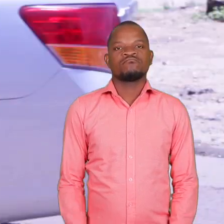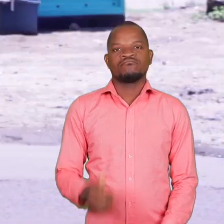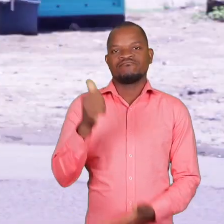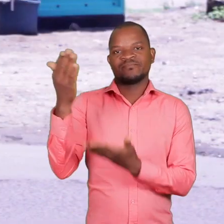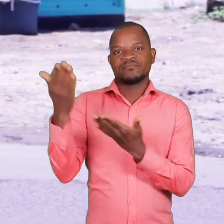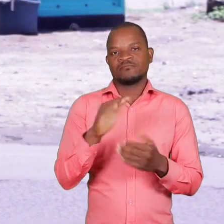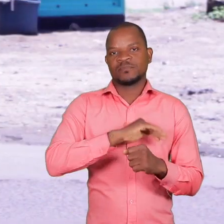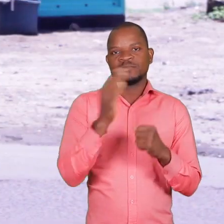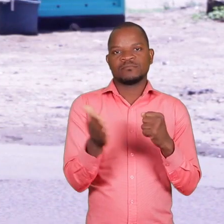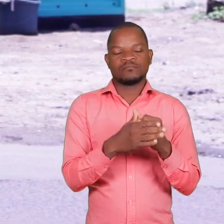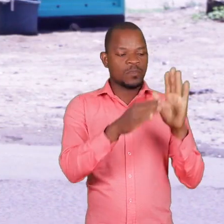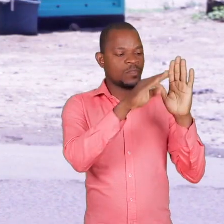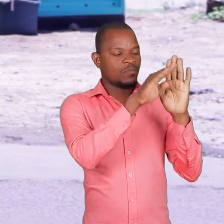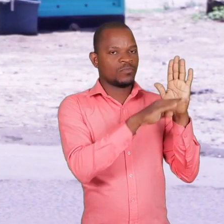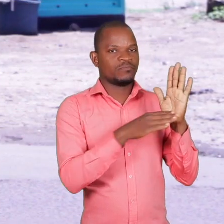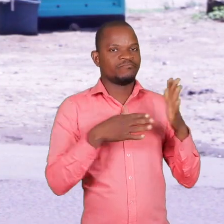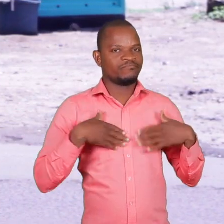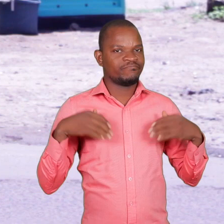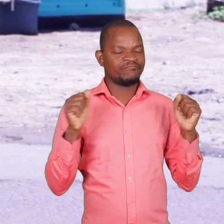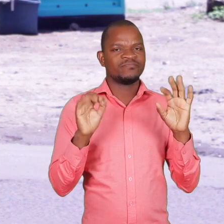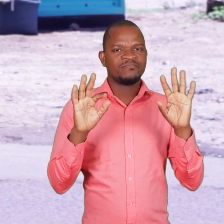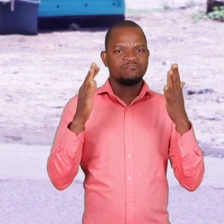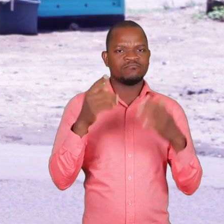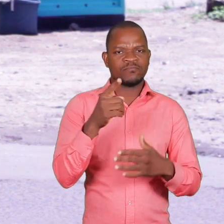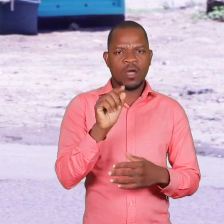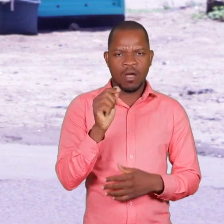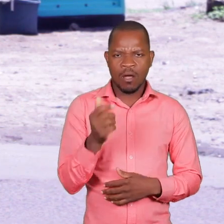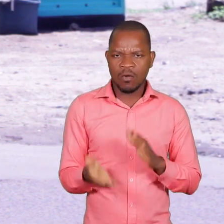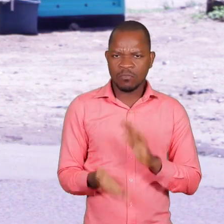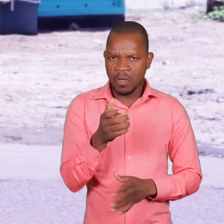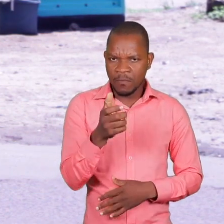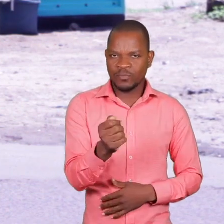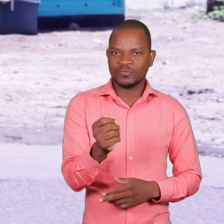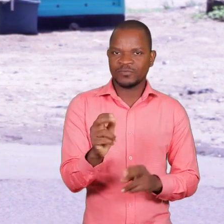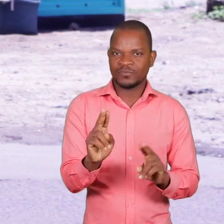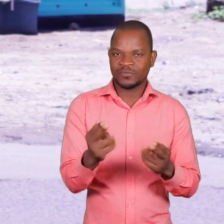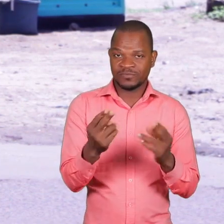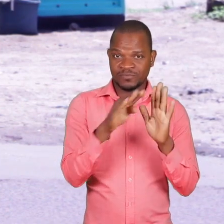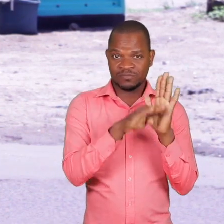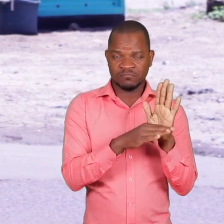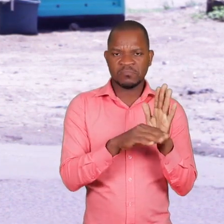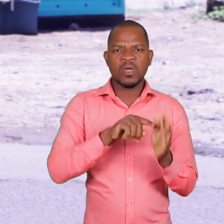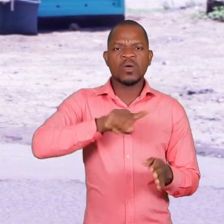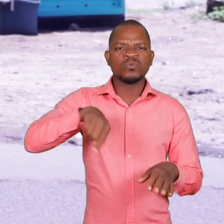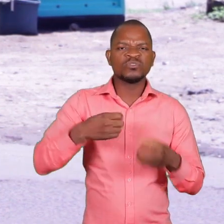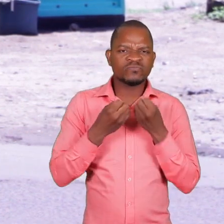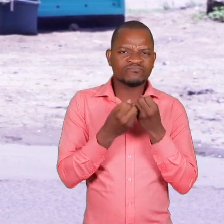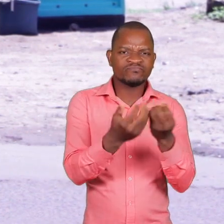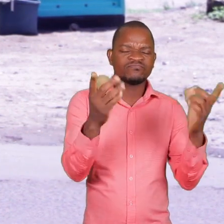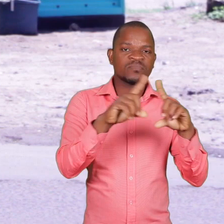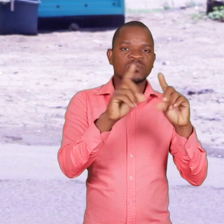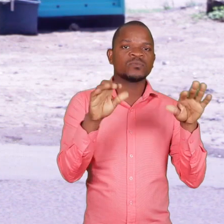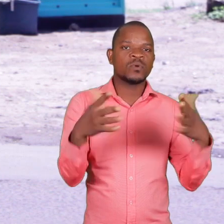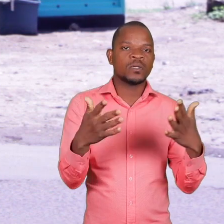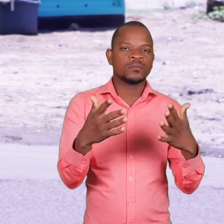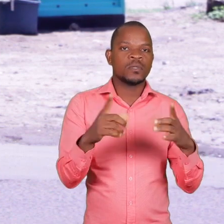Bem-vindo de volta ao programa Saúde e Vida. Para você que só agora ligou o seu receptor, estamos hoje a falar dos perigos da falta